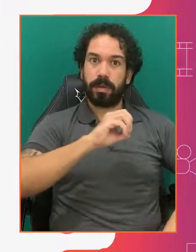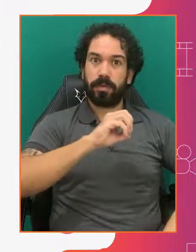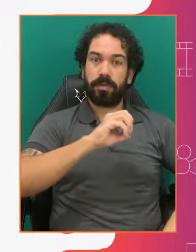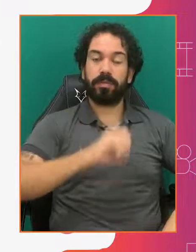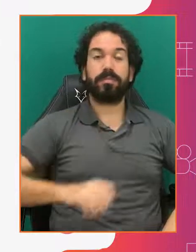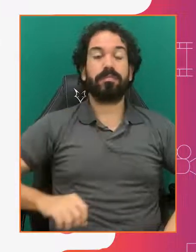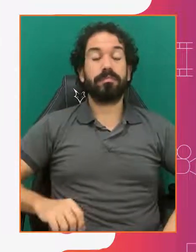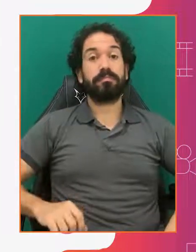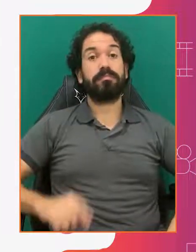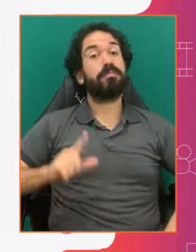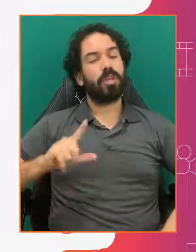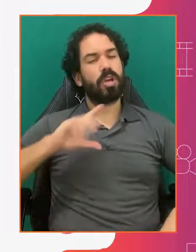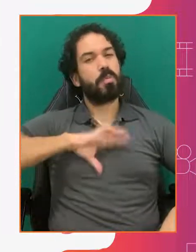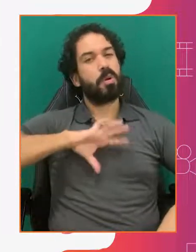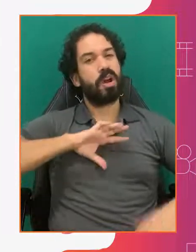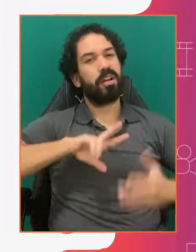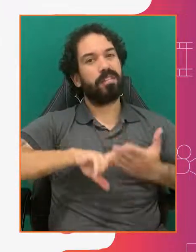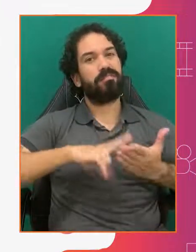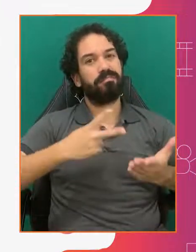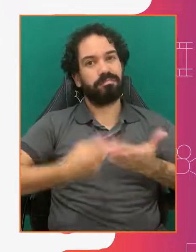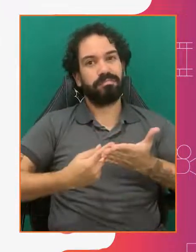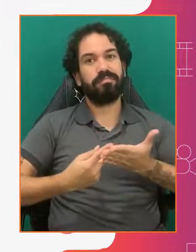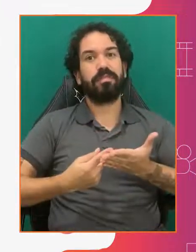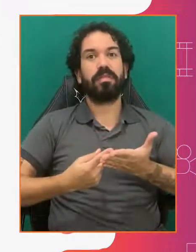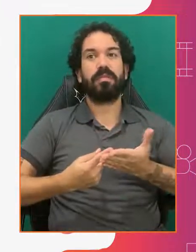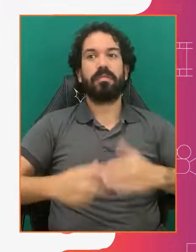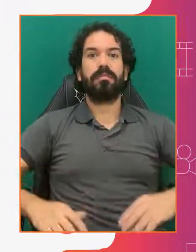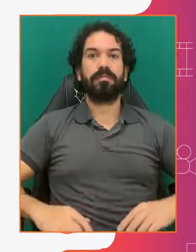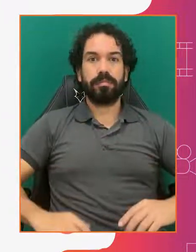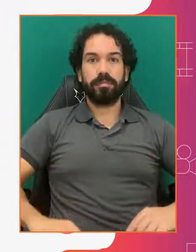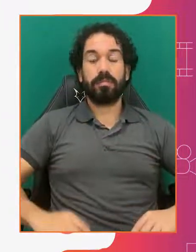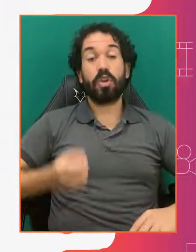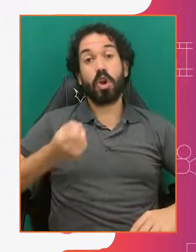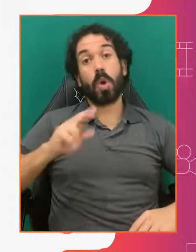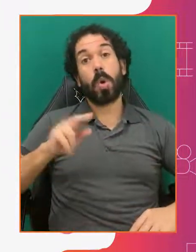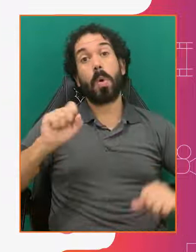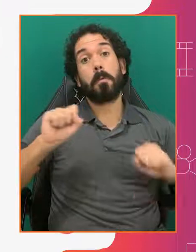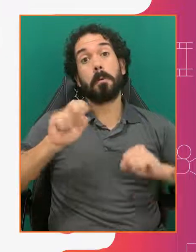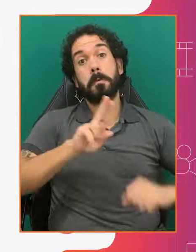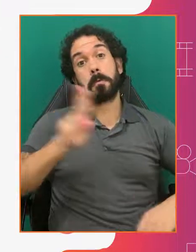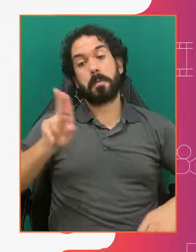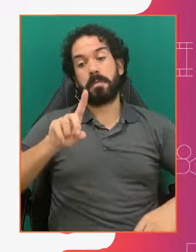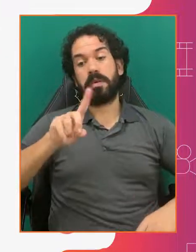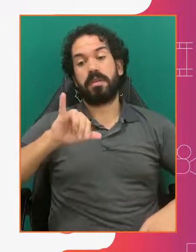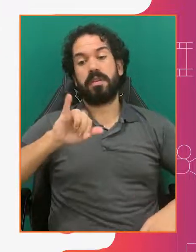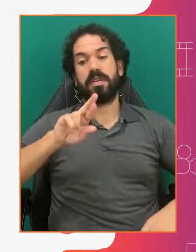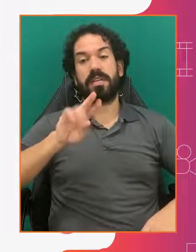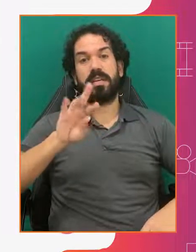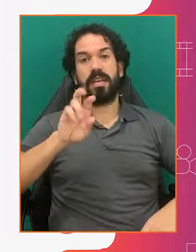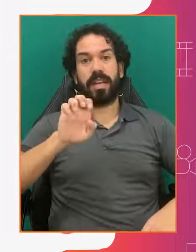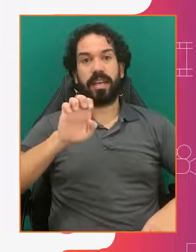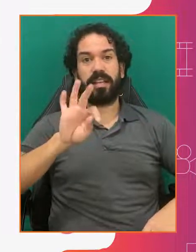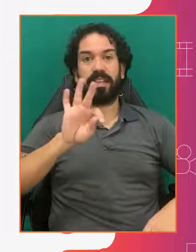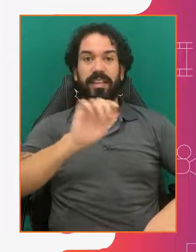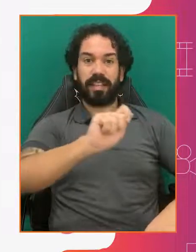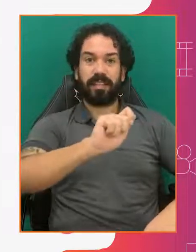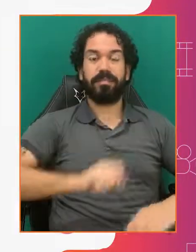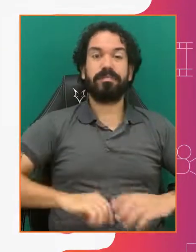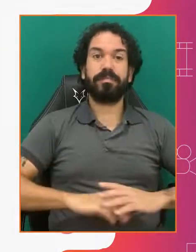Pose, que em português nós conhecemos como animação direta ou pose a pose.